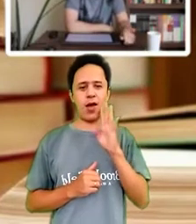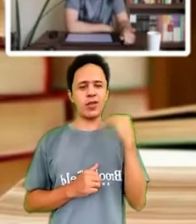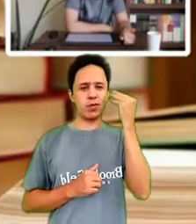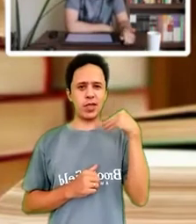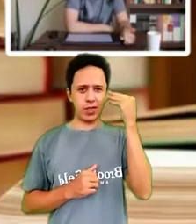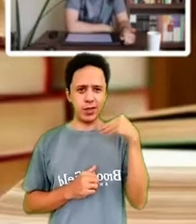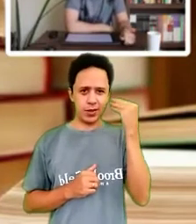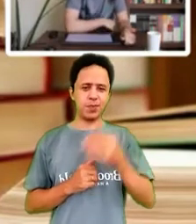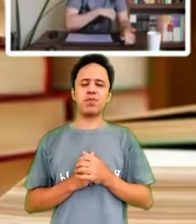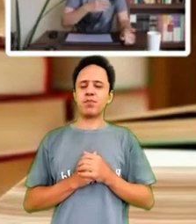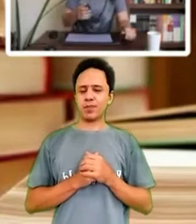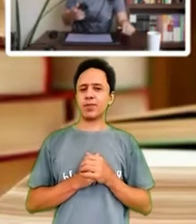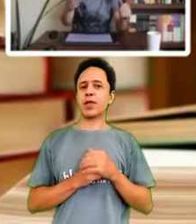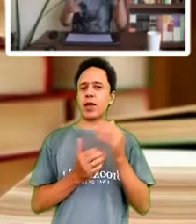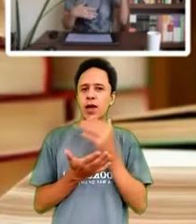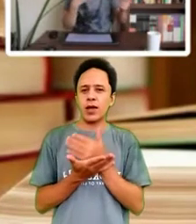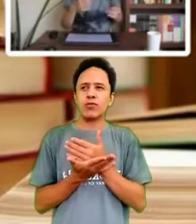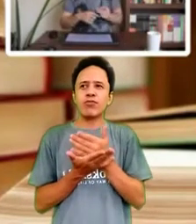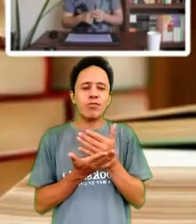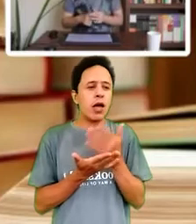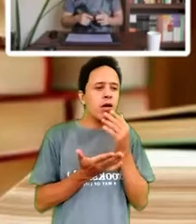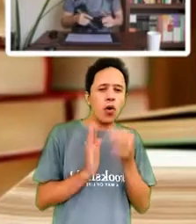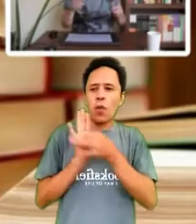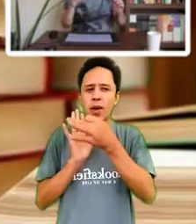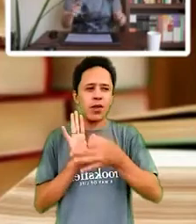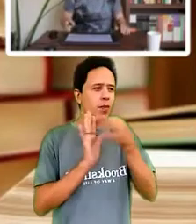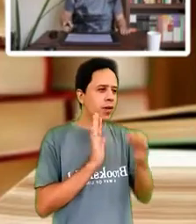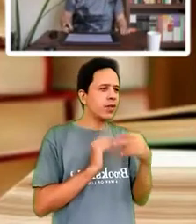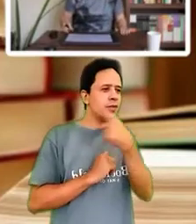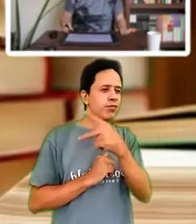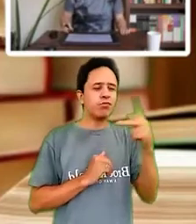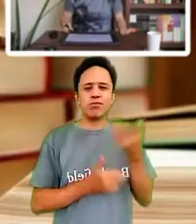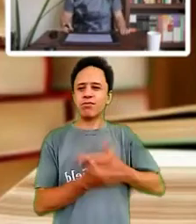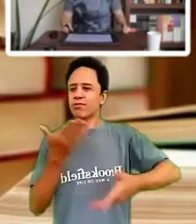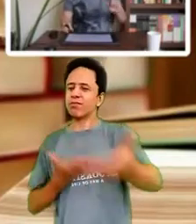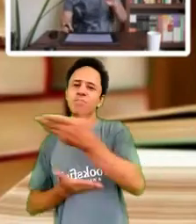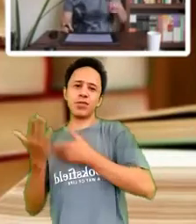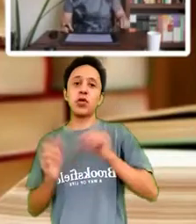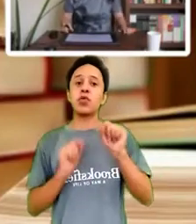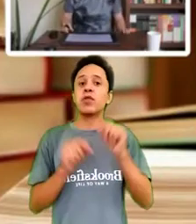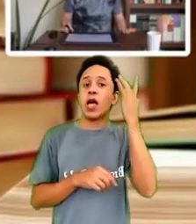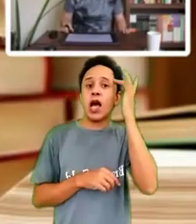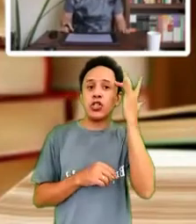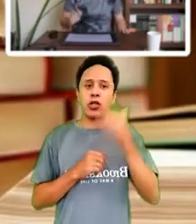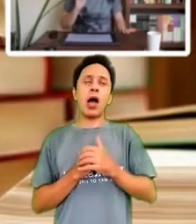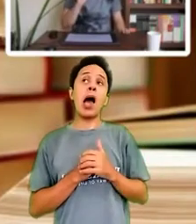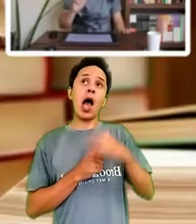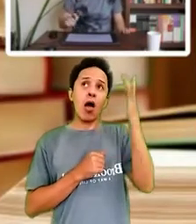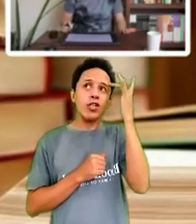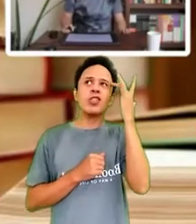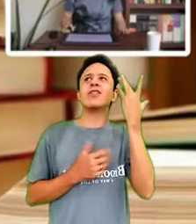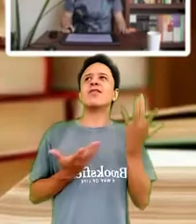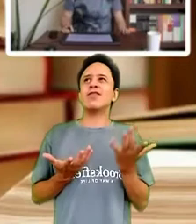gente trocar essa experiência. Aí a gente vai e comenta os textos uns dos outros. O que vocês acham, hein? Olha, eu achei bem interessante.